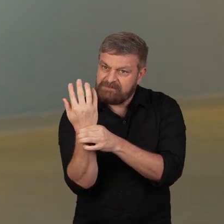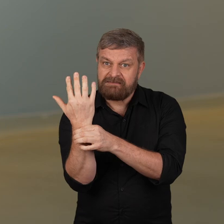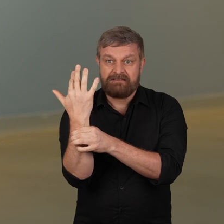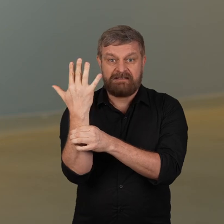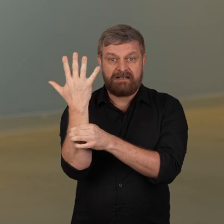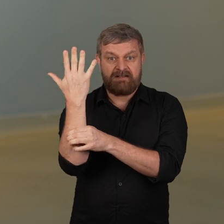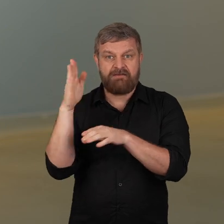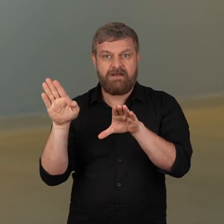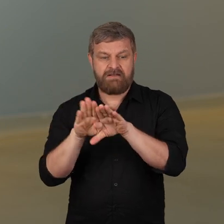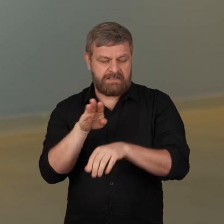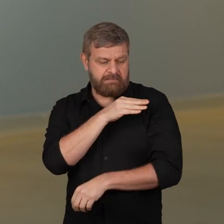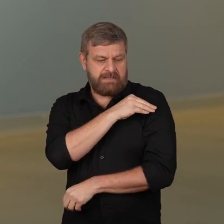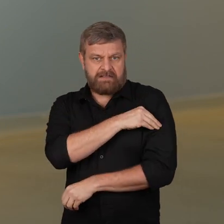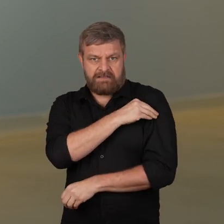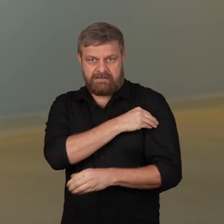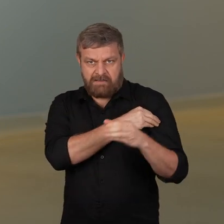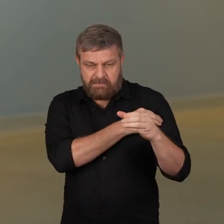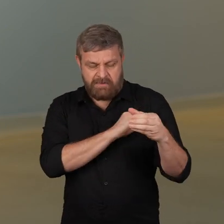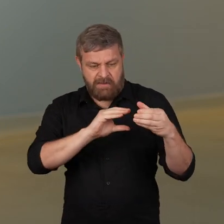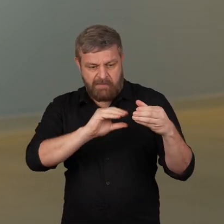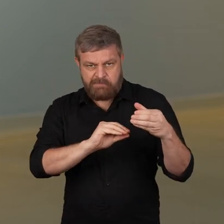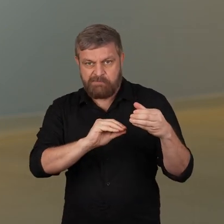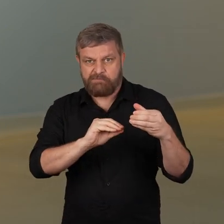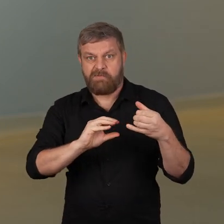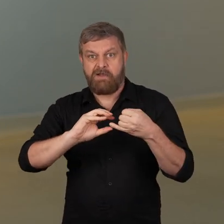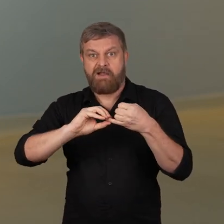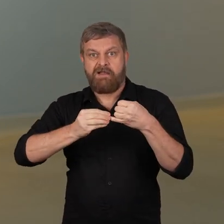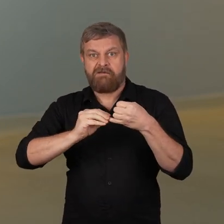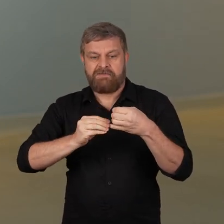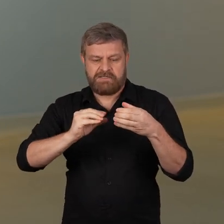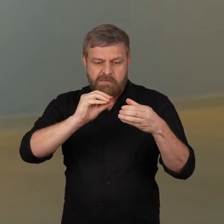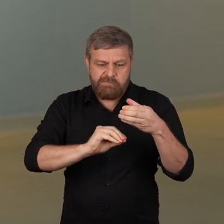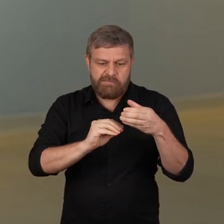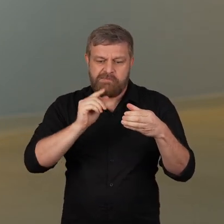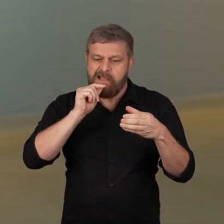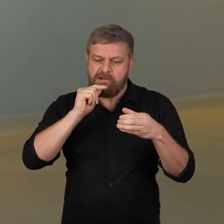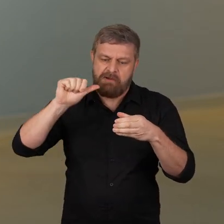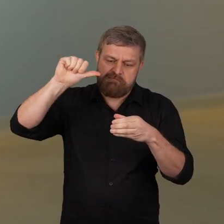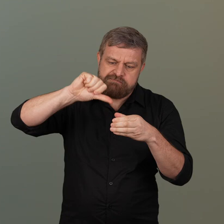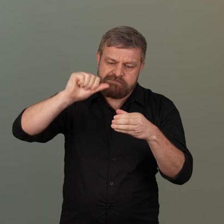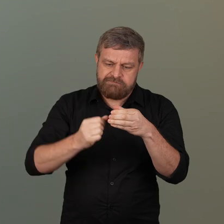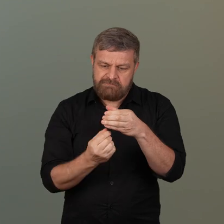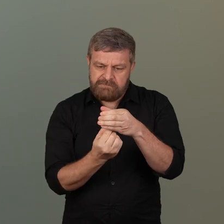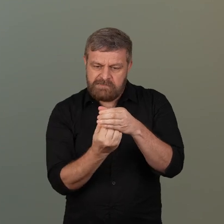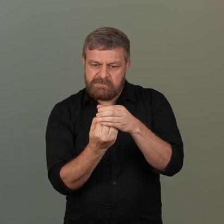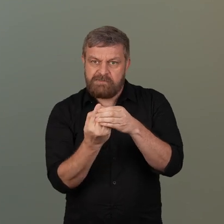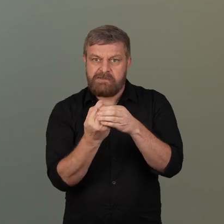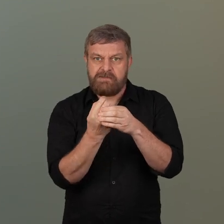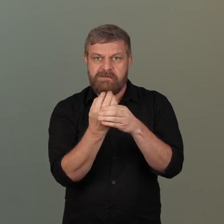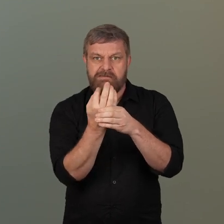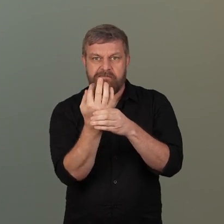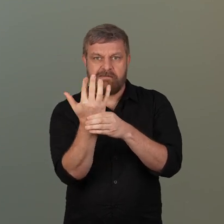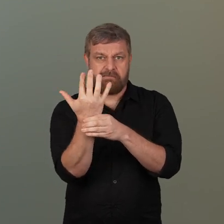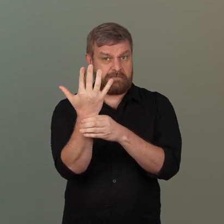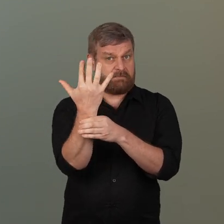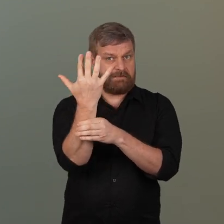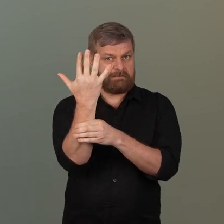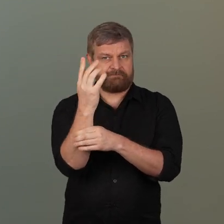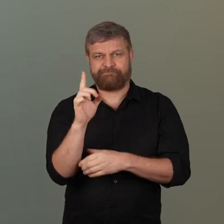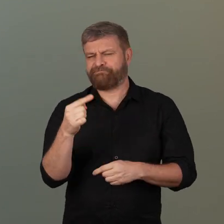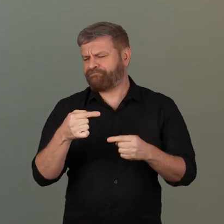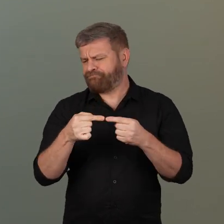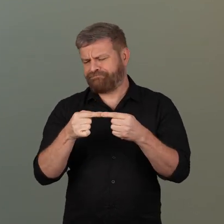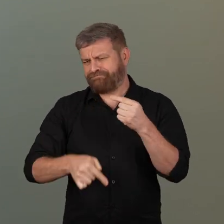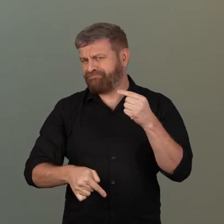ou colocar um grão de feijão no algodão molhado para ver ele brotar, Isso não é a